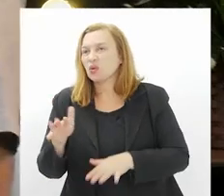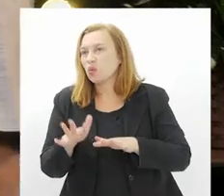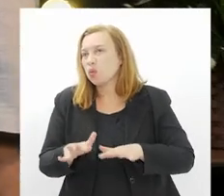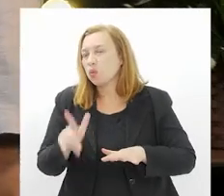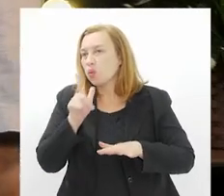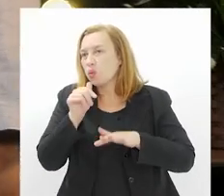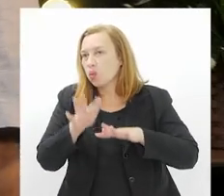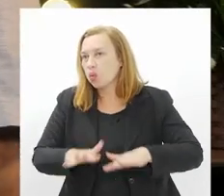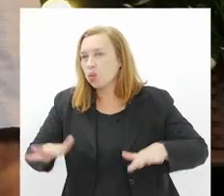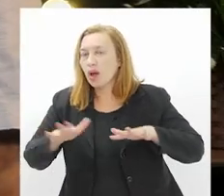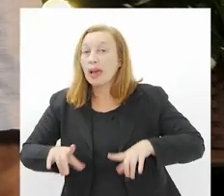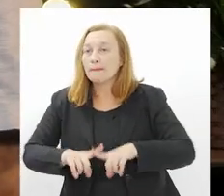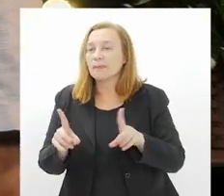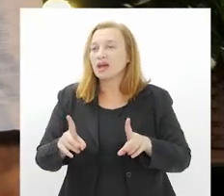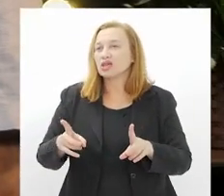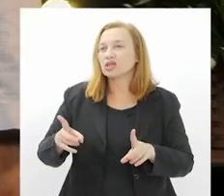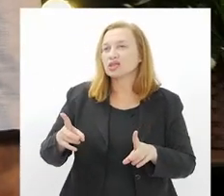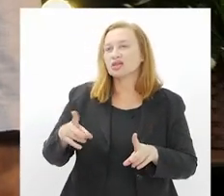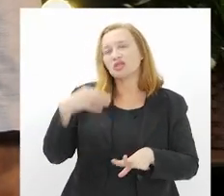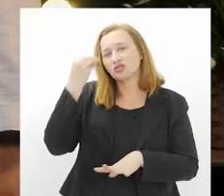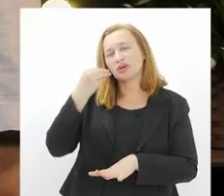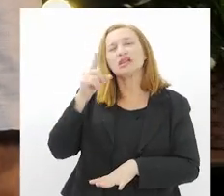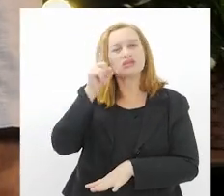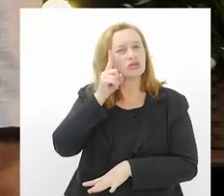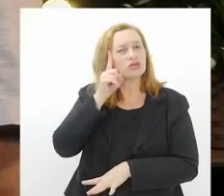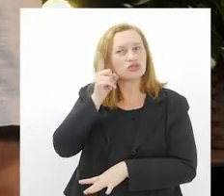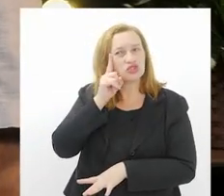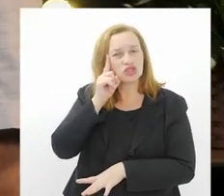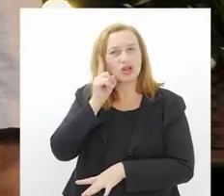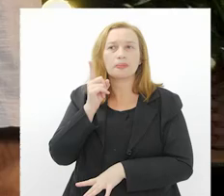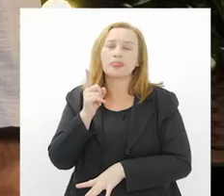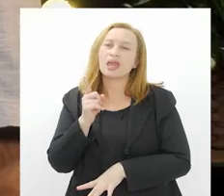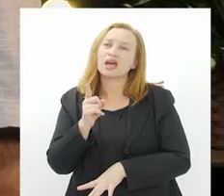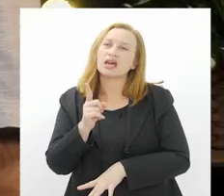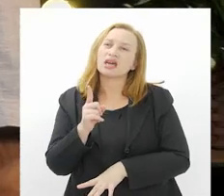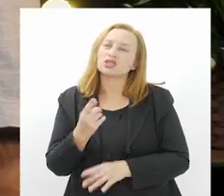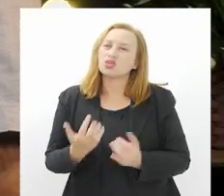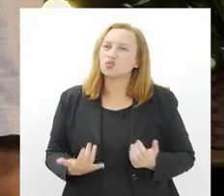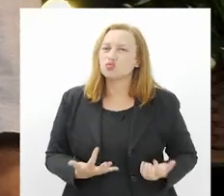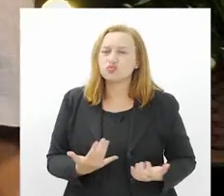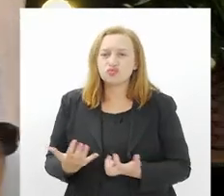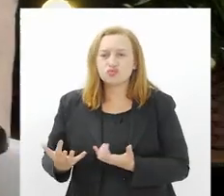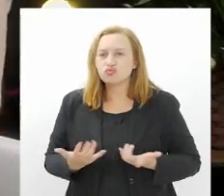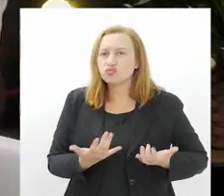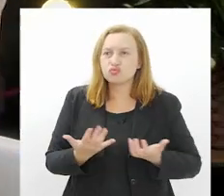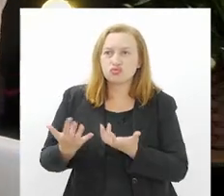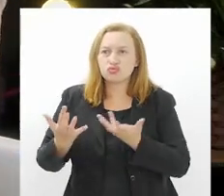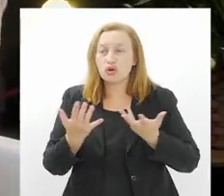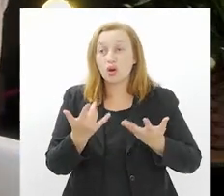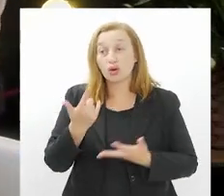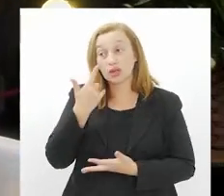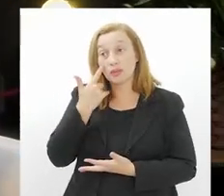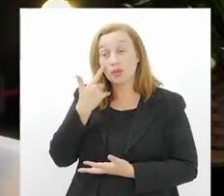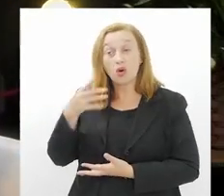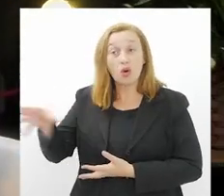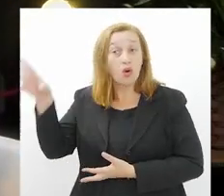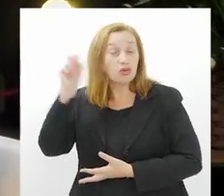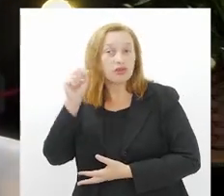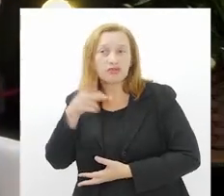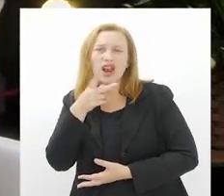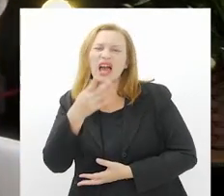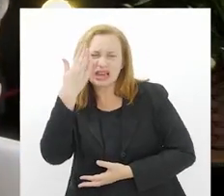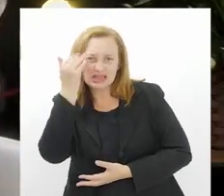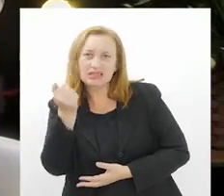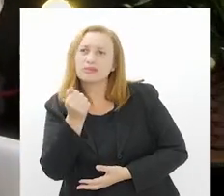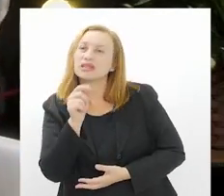vivendo. Não tem nada a ver assim com os oceanos, mas do nosso dia a dia, de cada um de nós, né? Que são essas queimadas